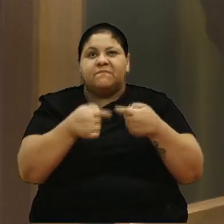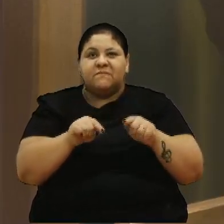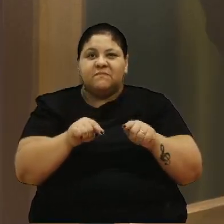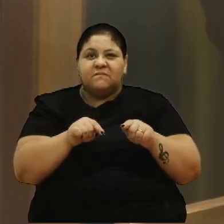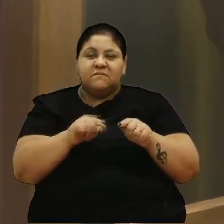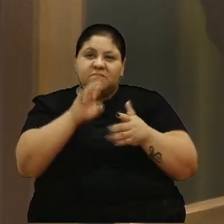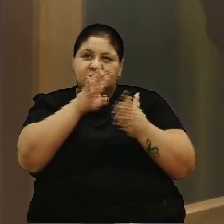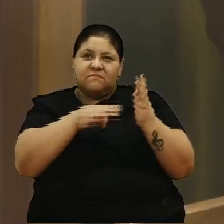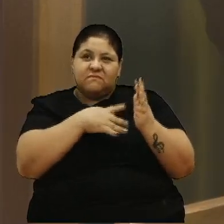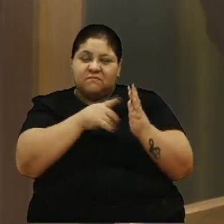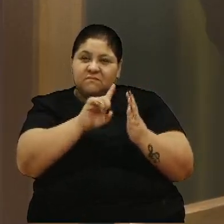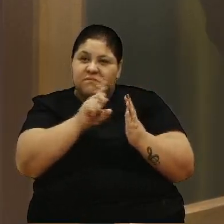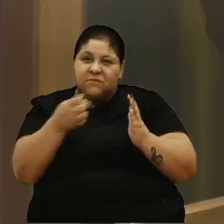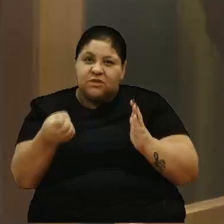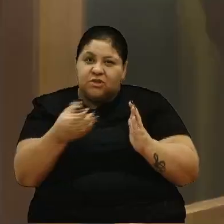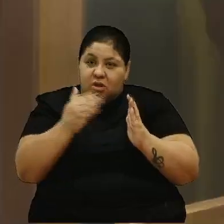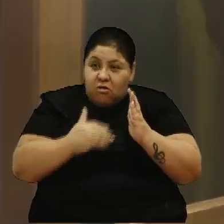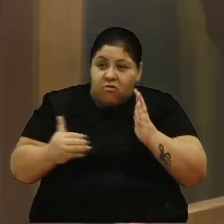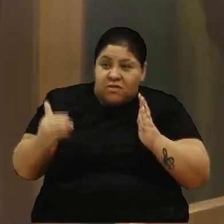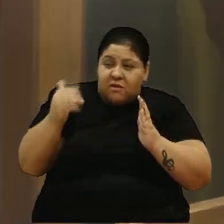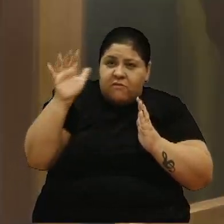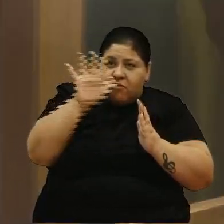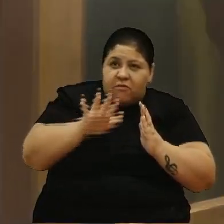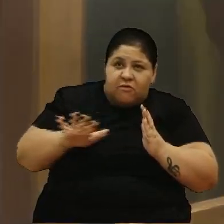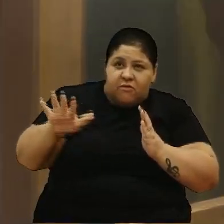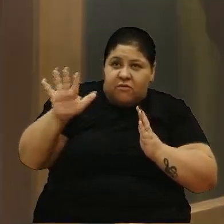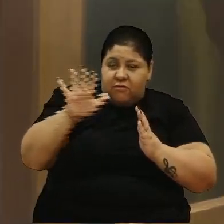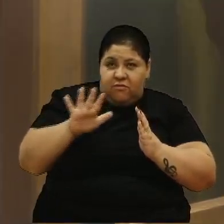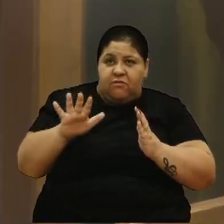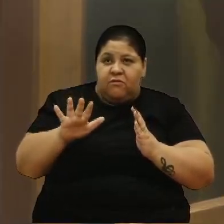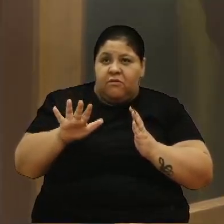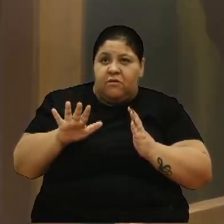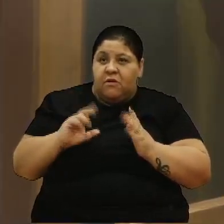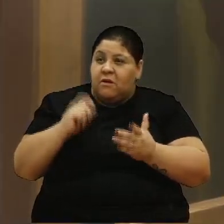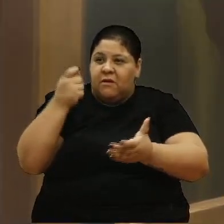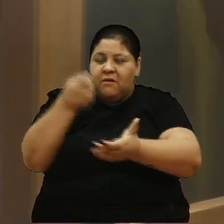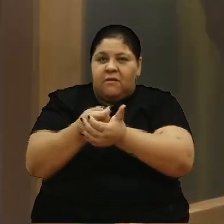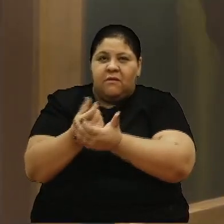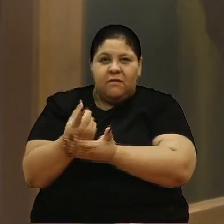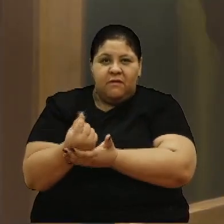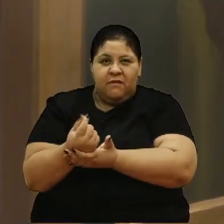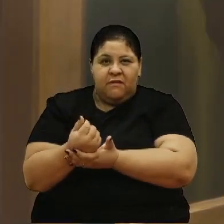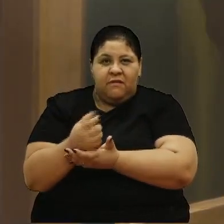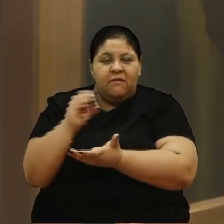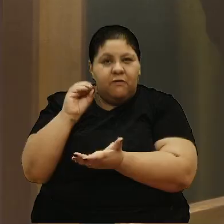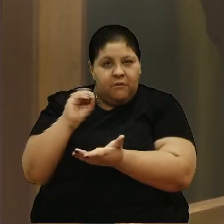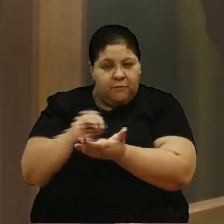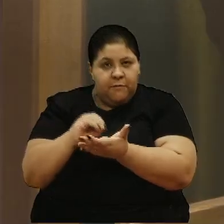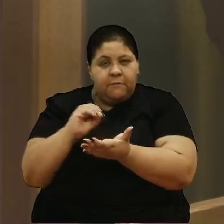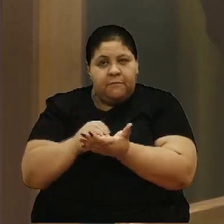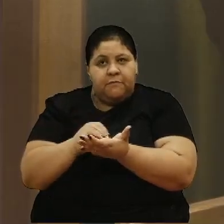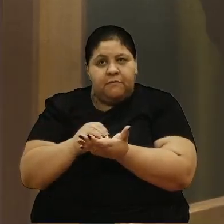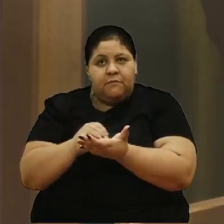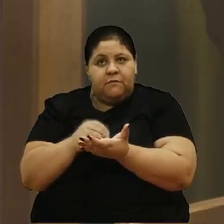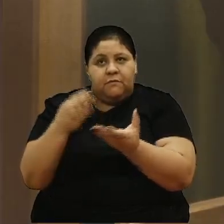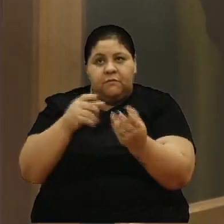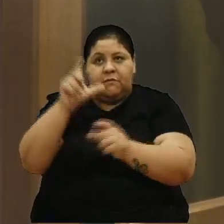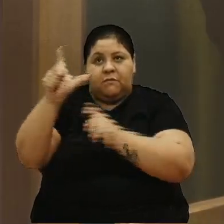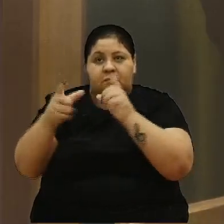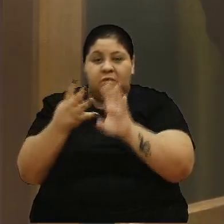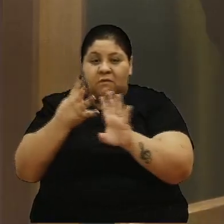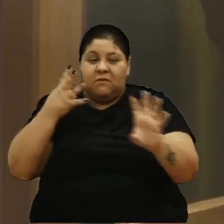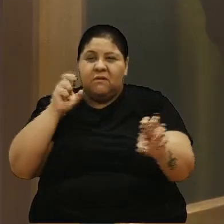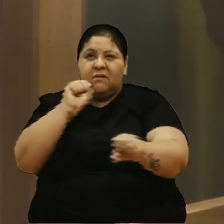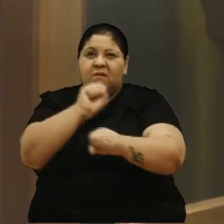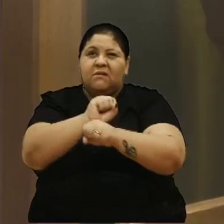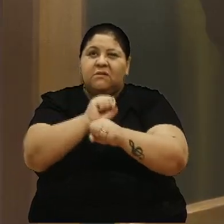tabela não for atualizada a nível nacional, para que se compense esses valores que estão defasados e muitas pessoas ficam na fila aguardando